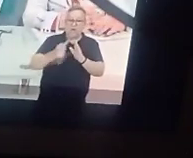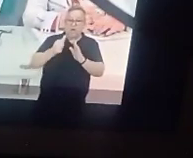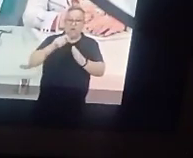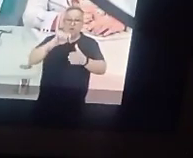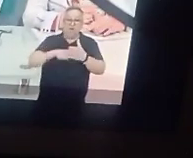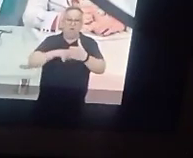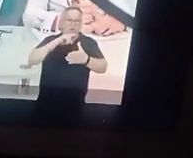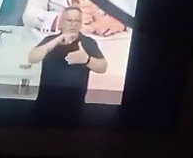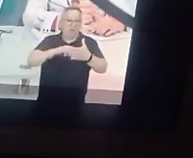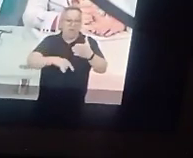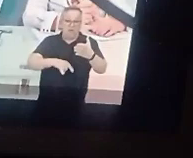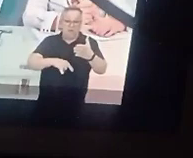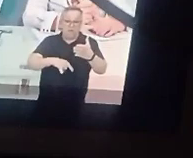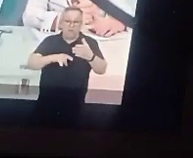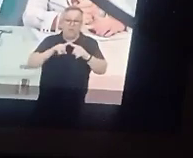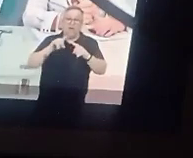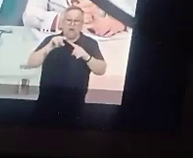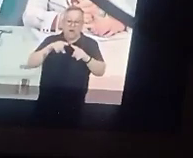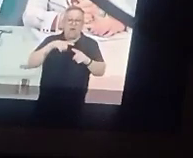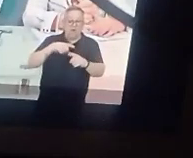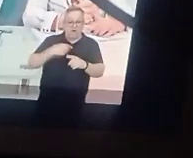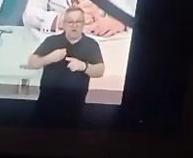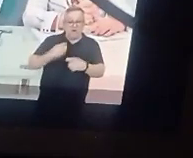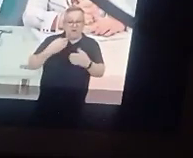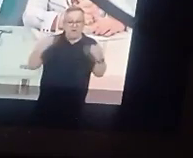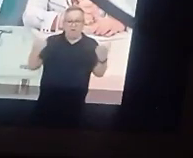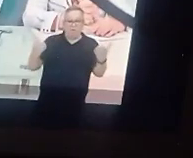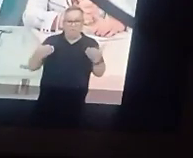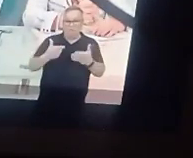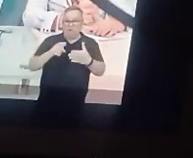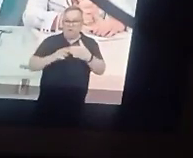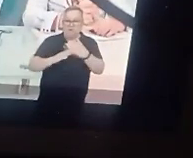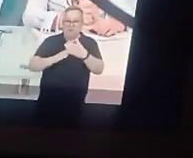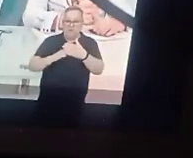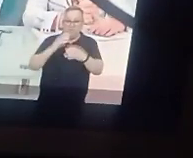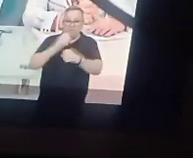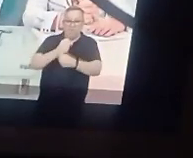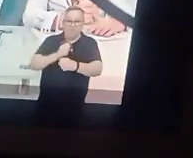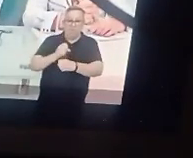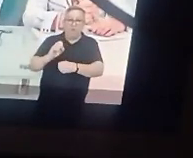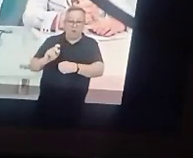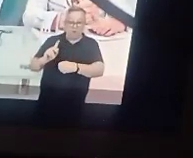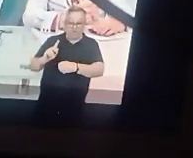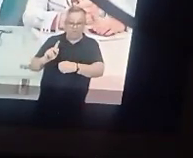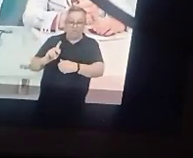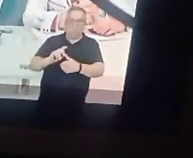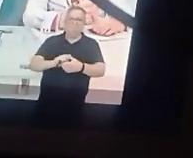contratados. Aquilo ali que está valendo, não existe limite para a pontuação, tá bom?